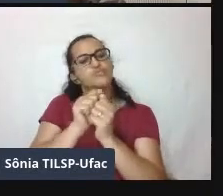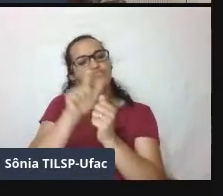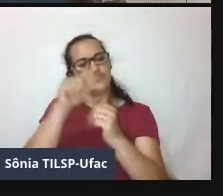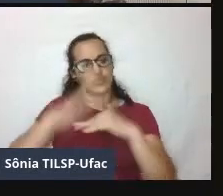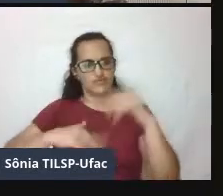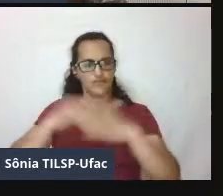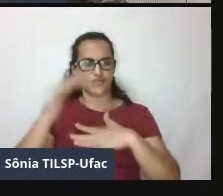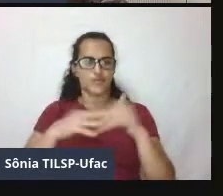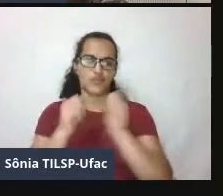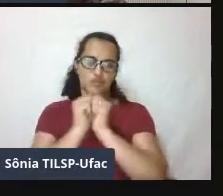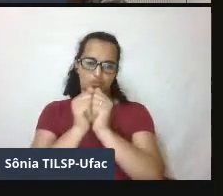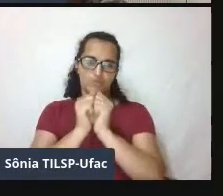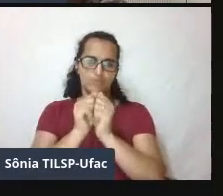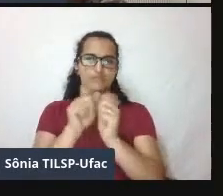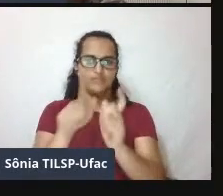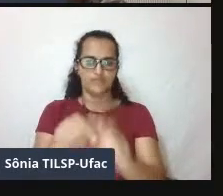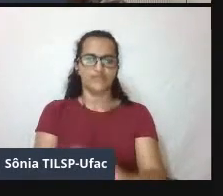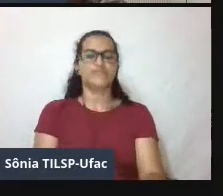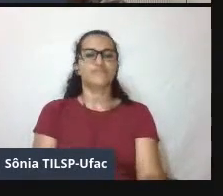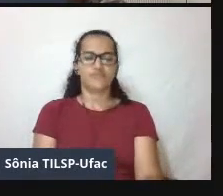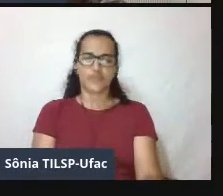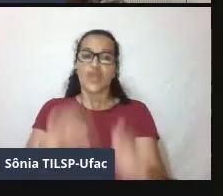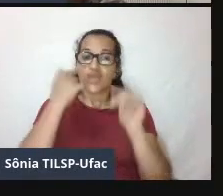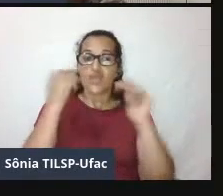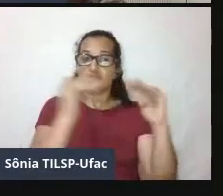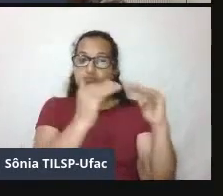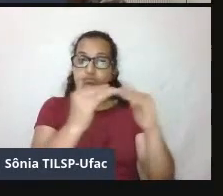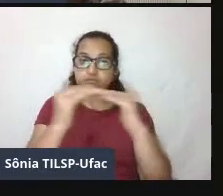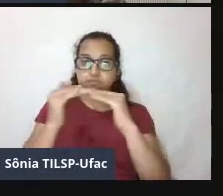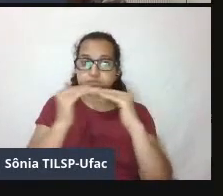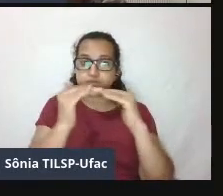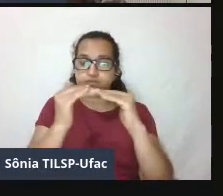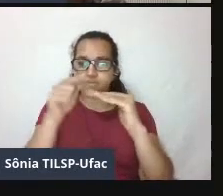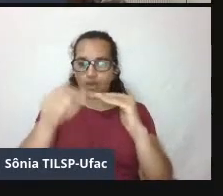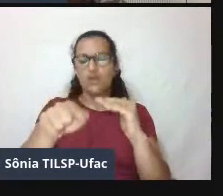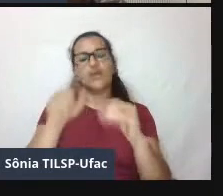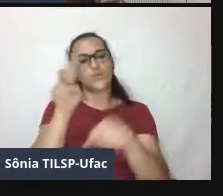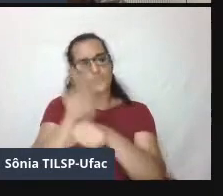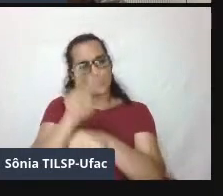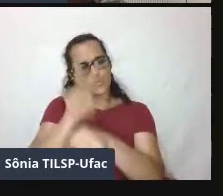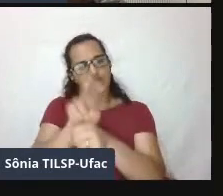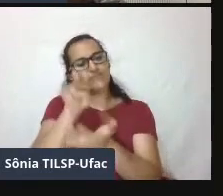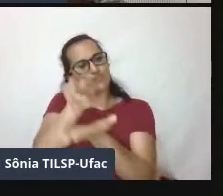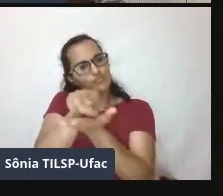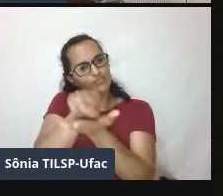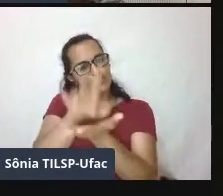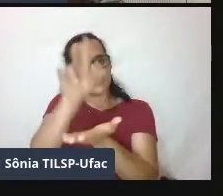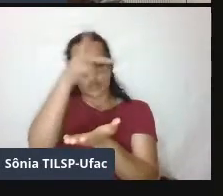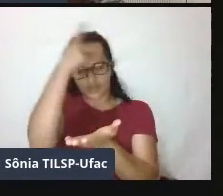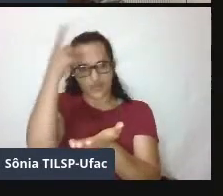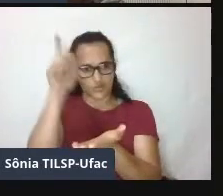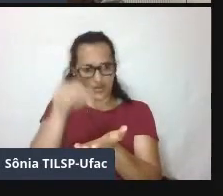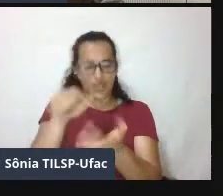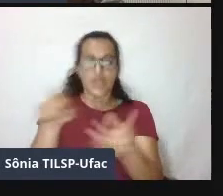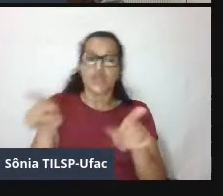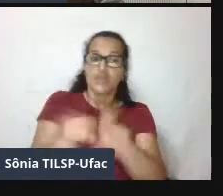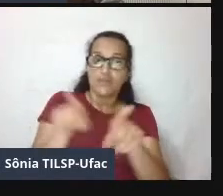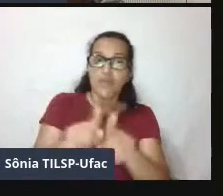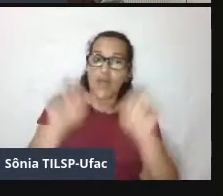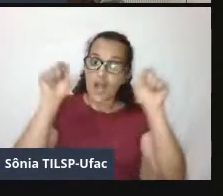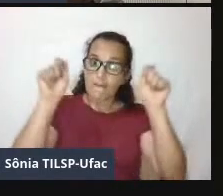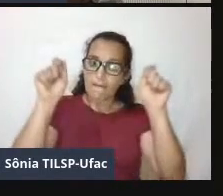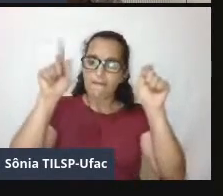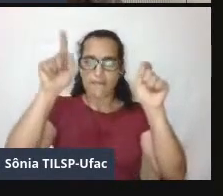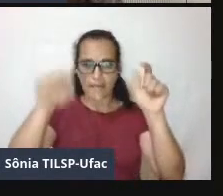conseguir fazer uma melhor assistência e alinhar, né, todo esse processo de cuidado. A gente também faz campanhas. Então,